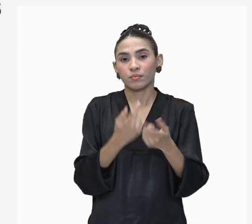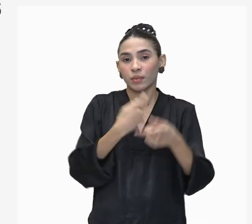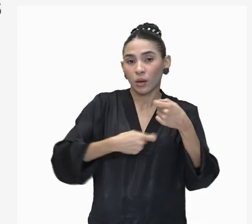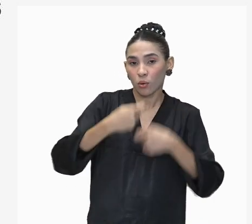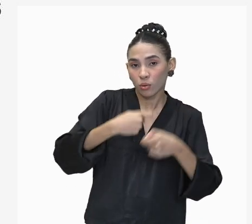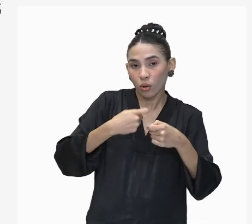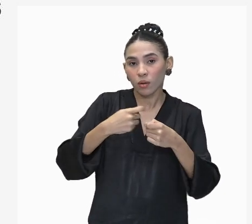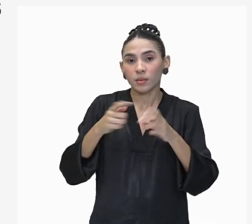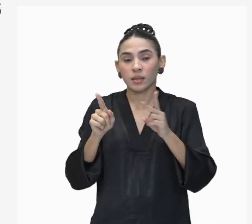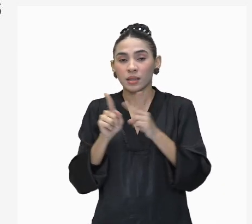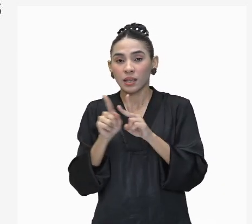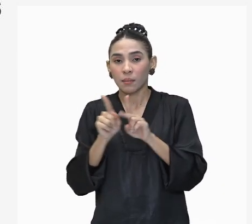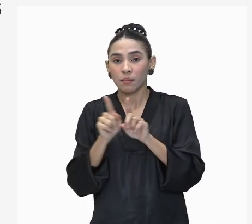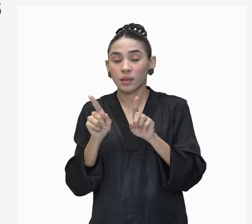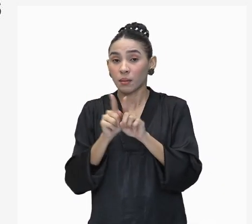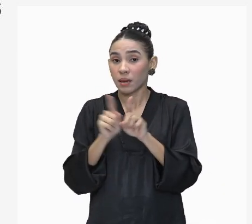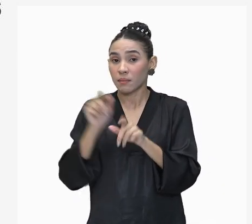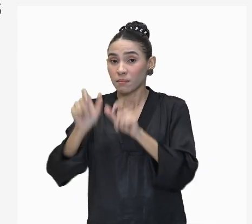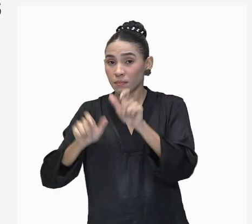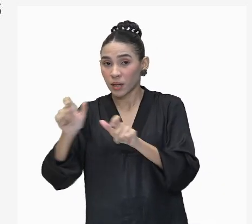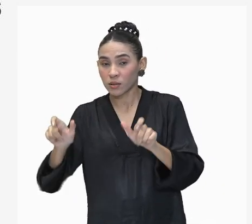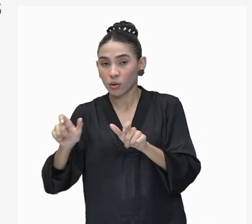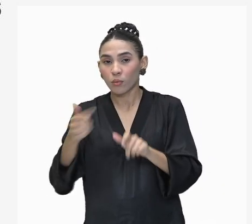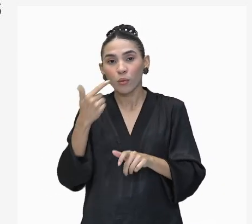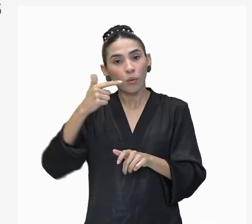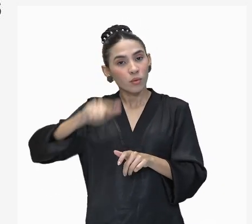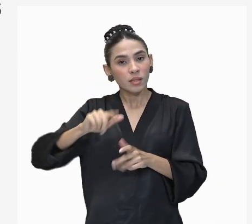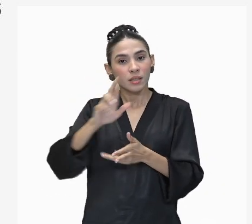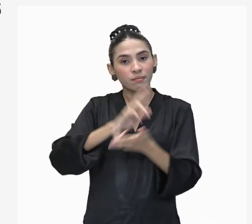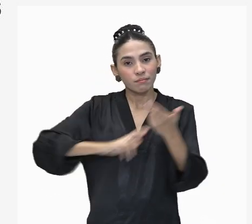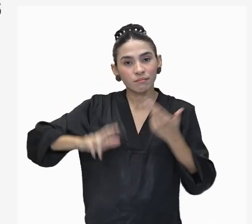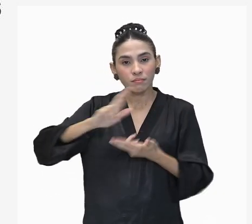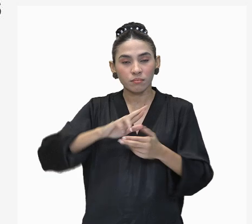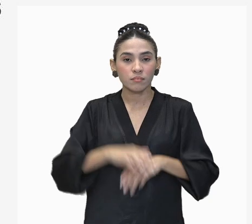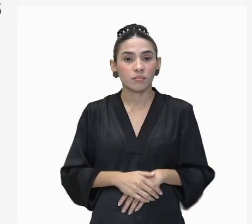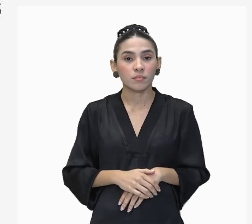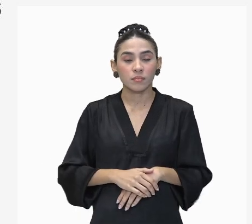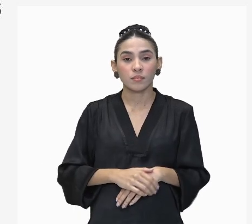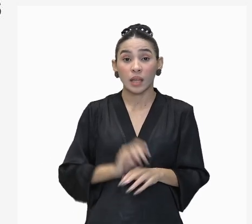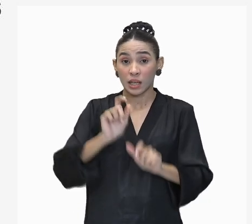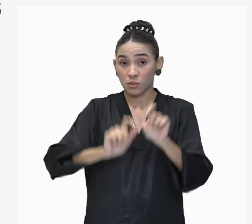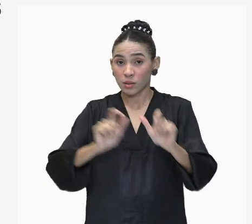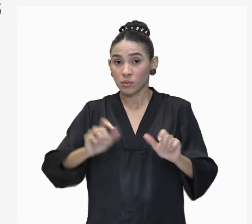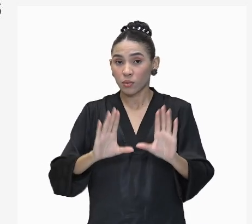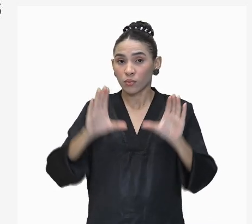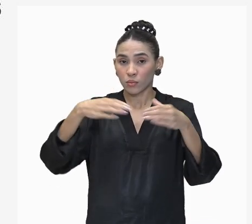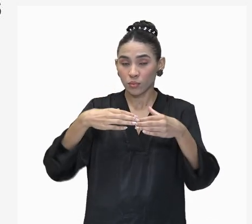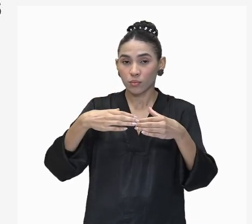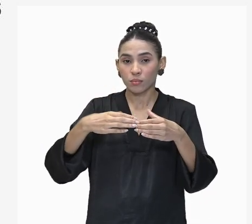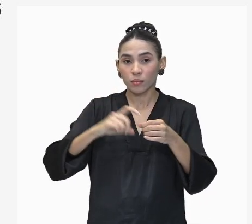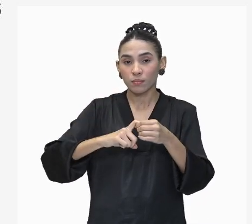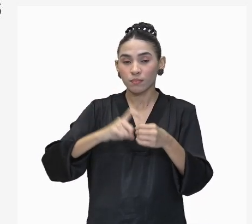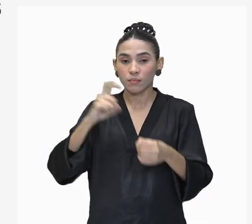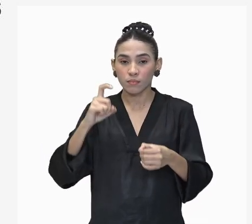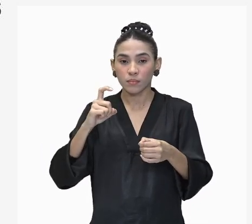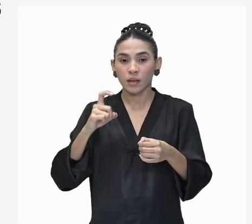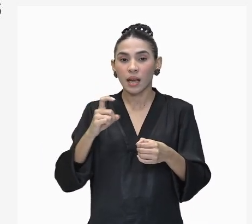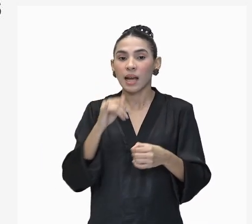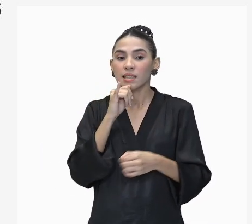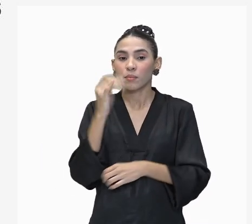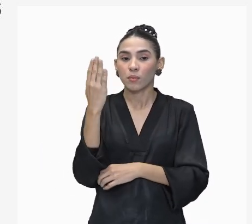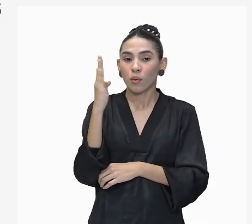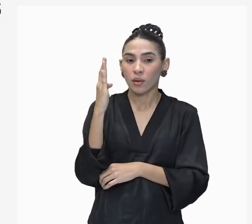financeiro quanto de pessoas, para uma revolução nacional, os integrantes vão se exilar na Bolívia. E qual vai